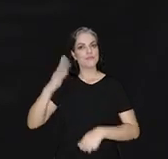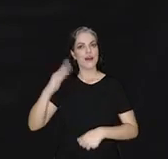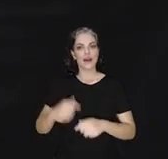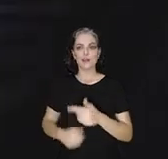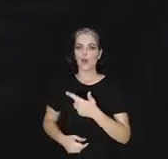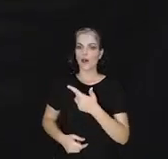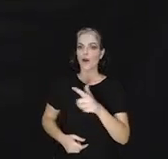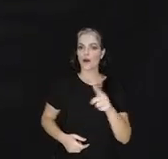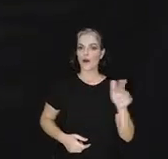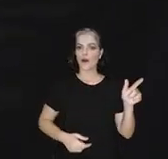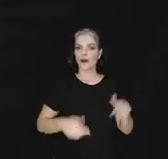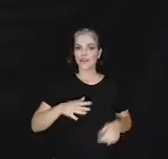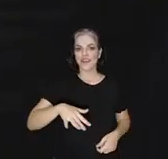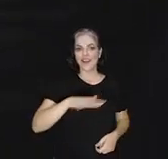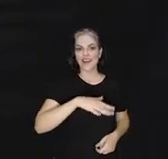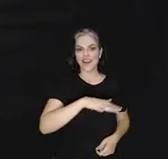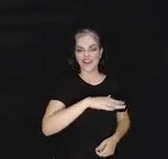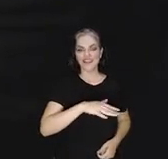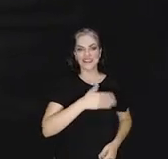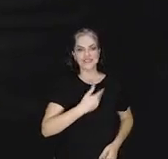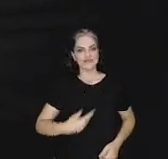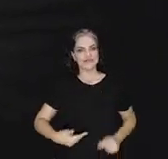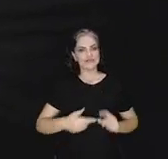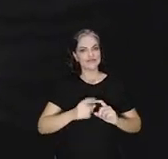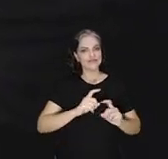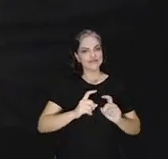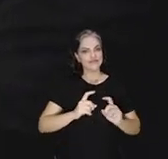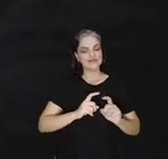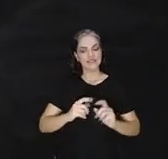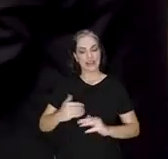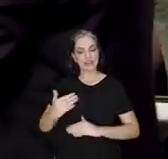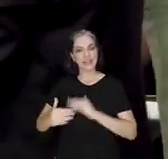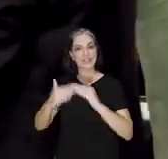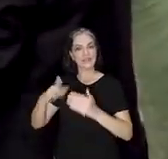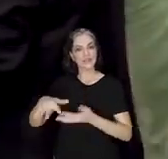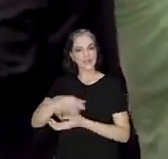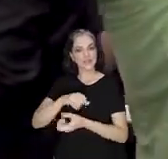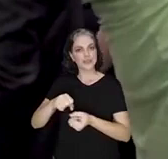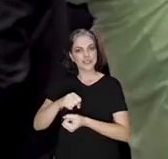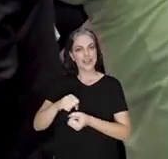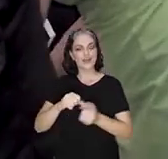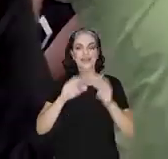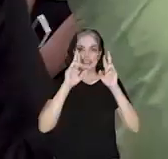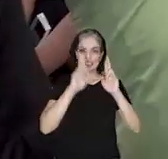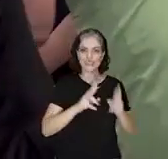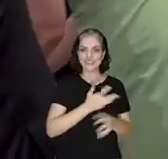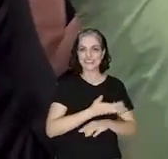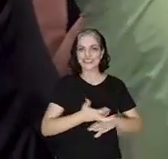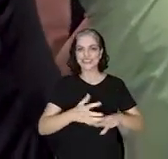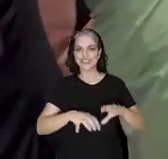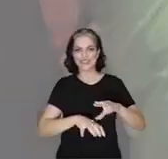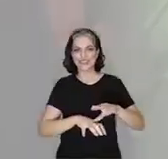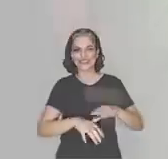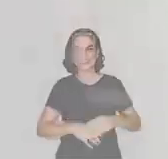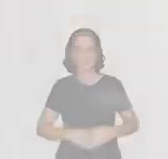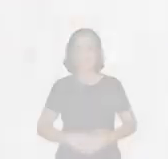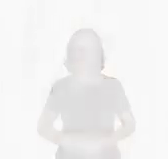gradativamente aumentada, inclusive em outras áreas de governabilidade, de desenvolvimento sustentável e de respeito ao meio ambiente.